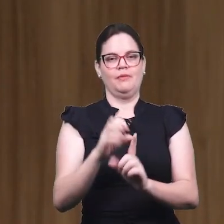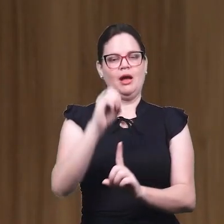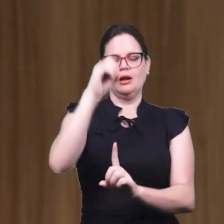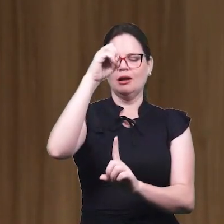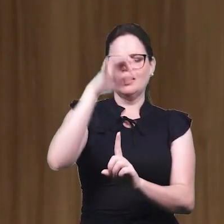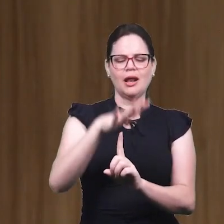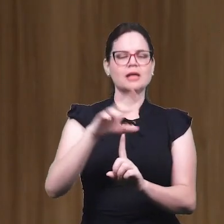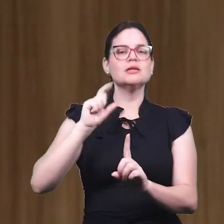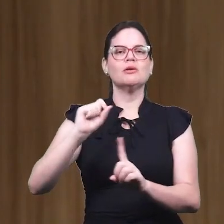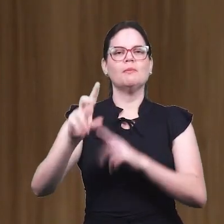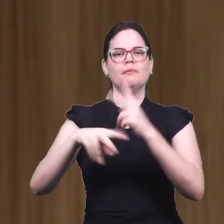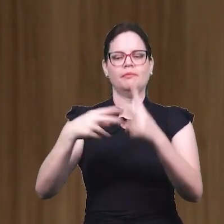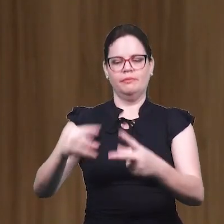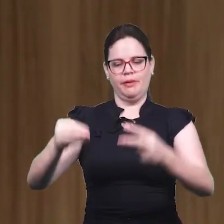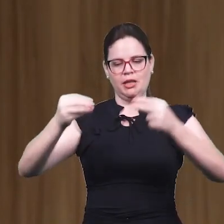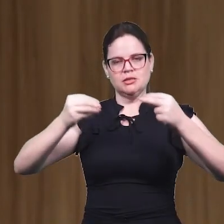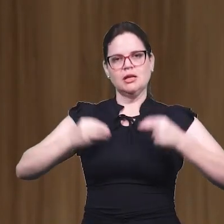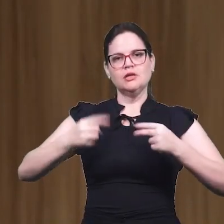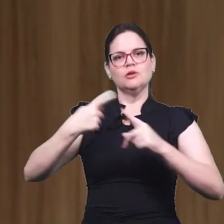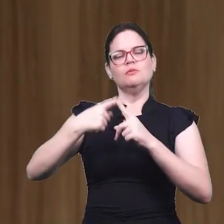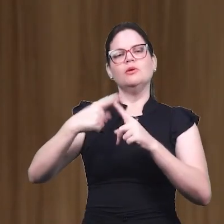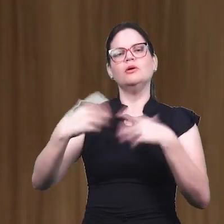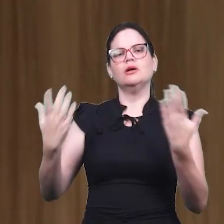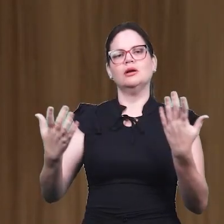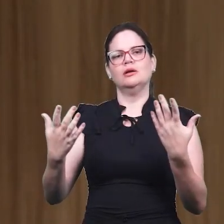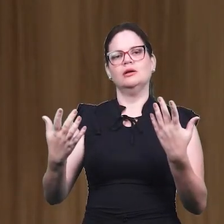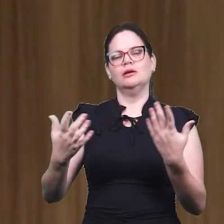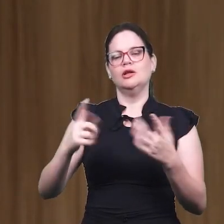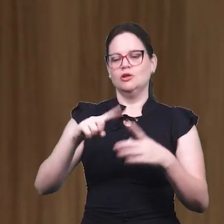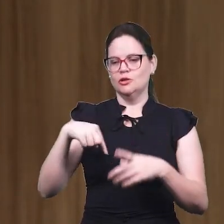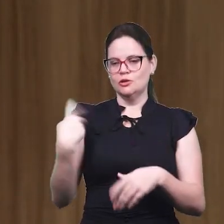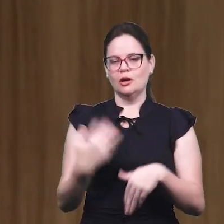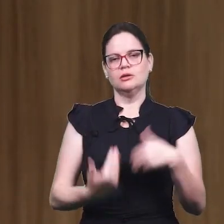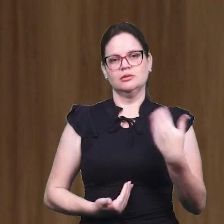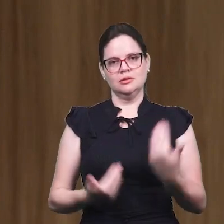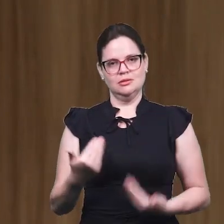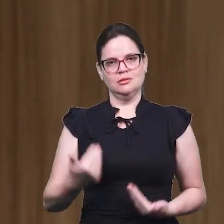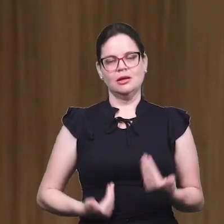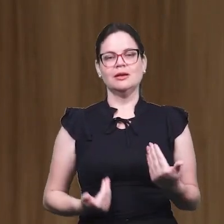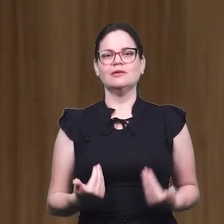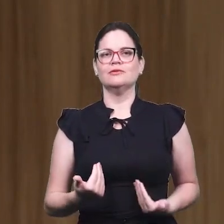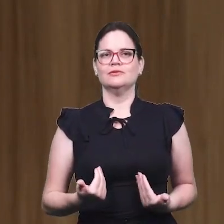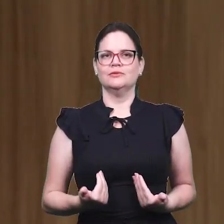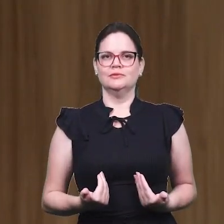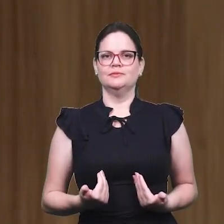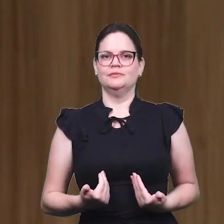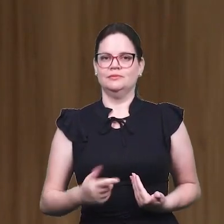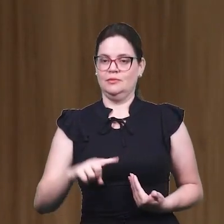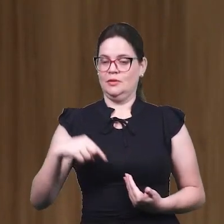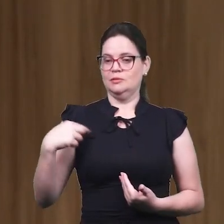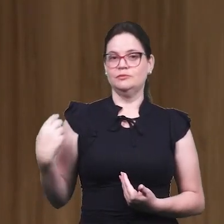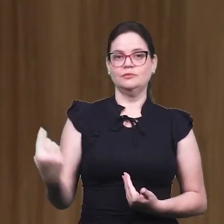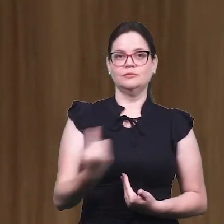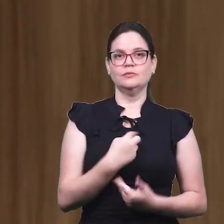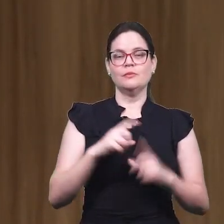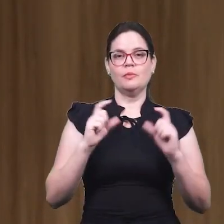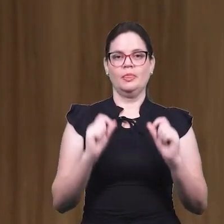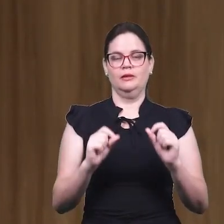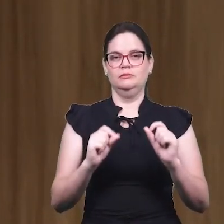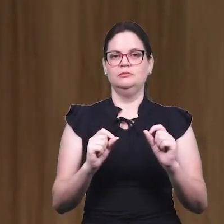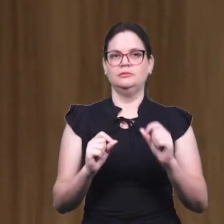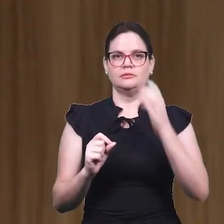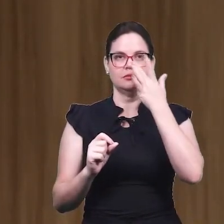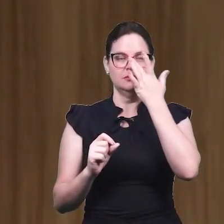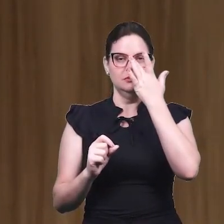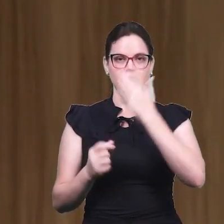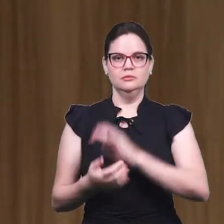graça é a dispensação através da qual a igreja, não é? Ela é